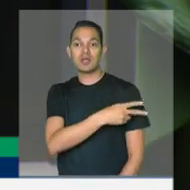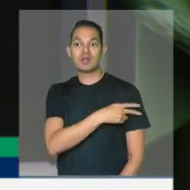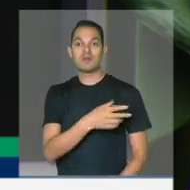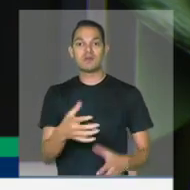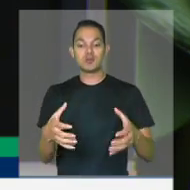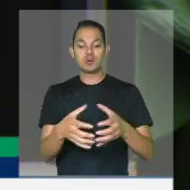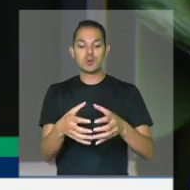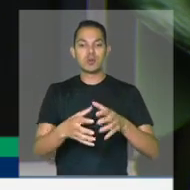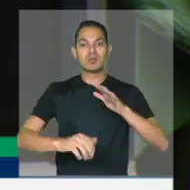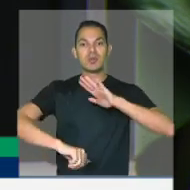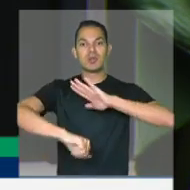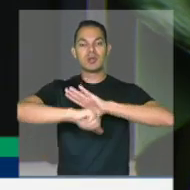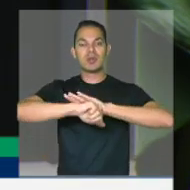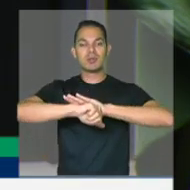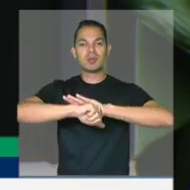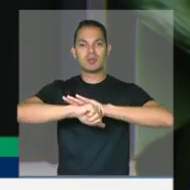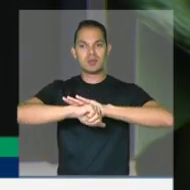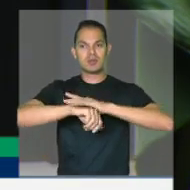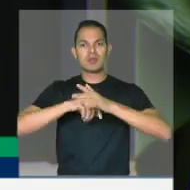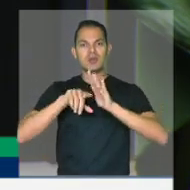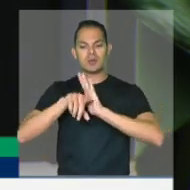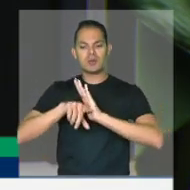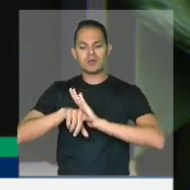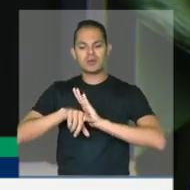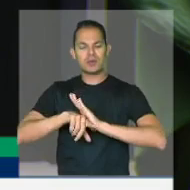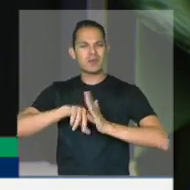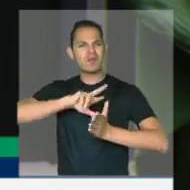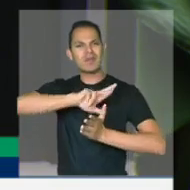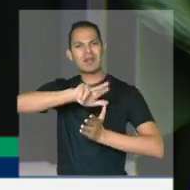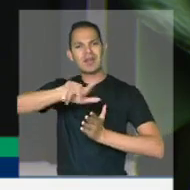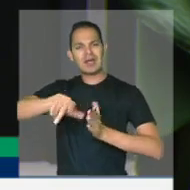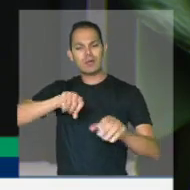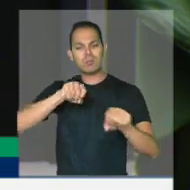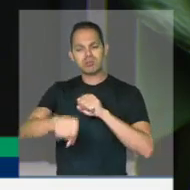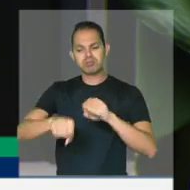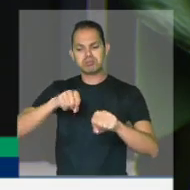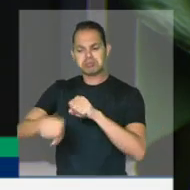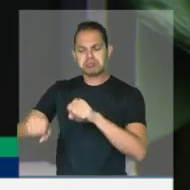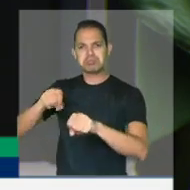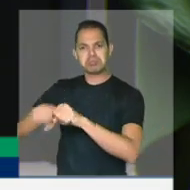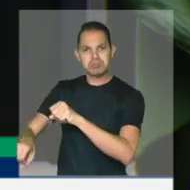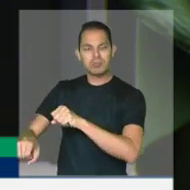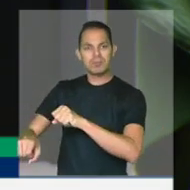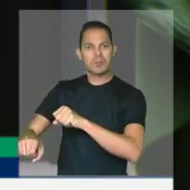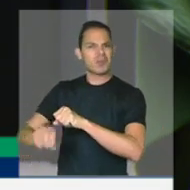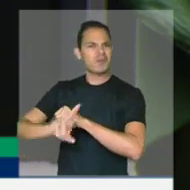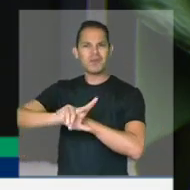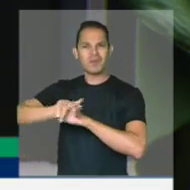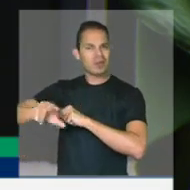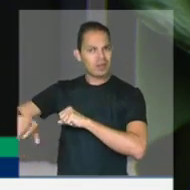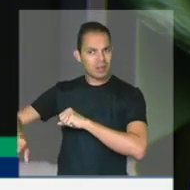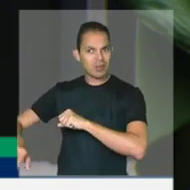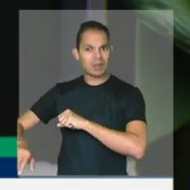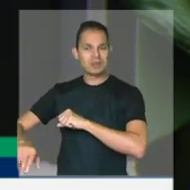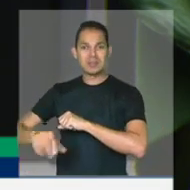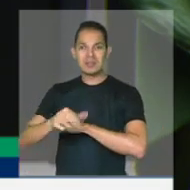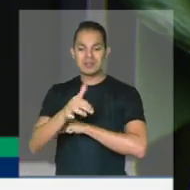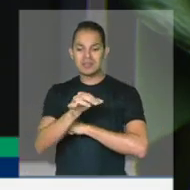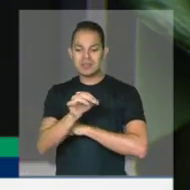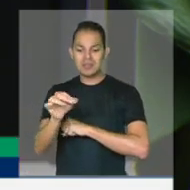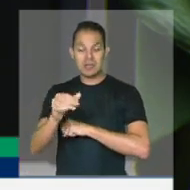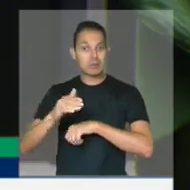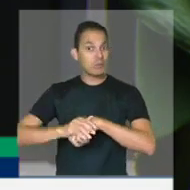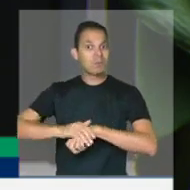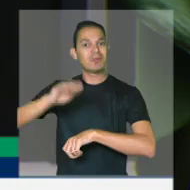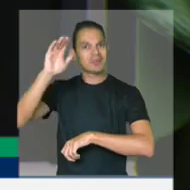Crime. Tem sobre eles investigações de inúmeros homicídios, deputado Edmilson, inúmeros homicídios, centenas de